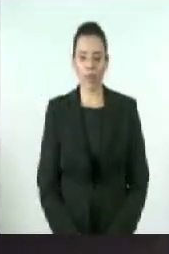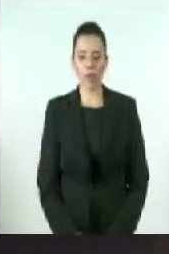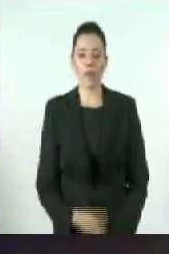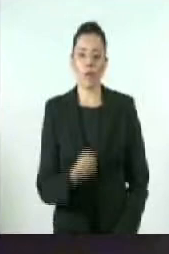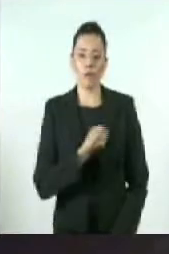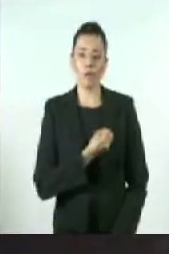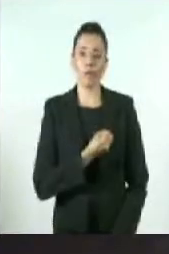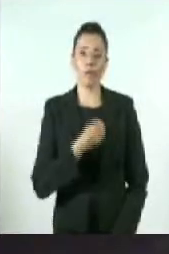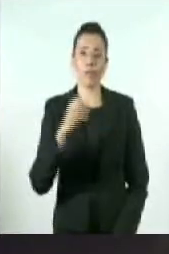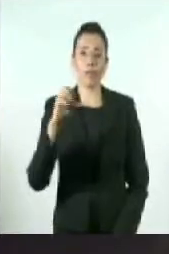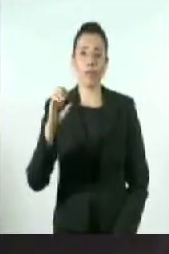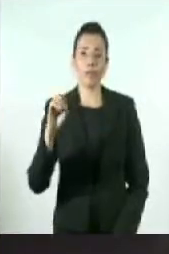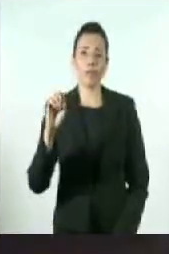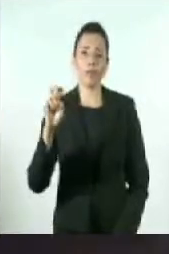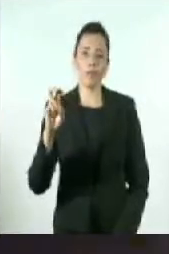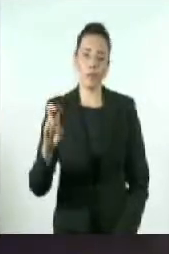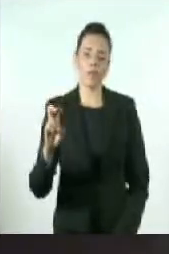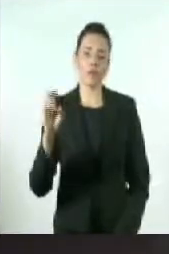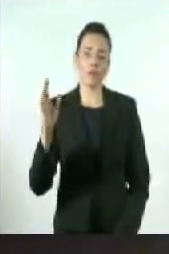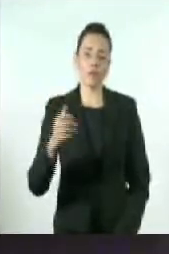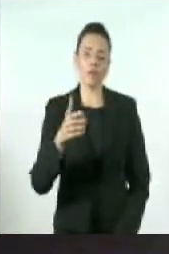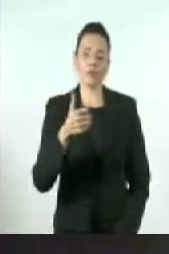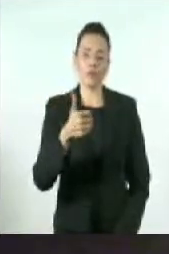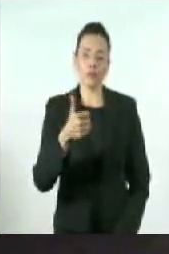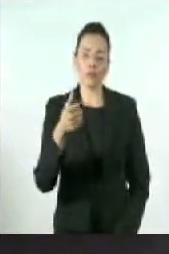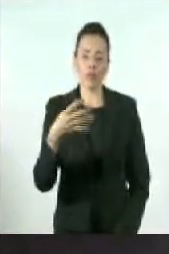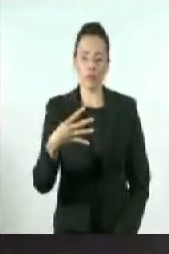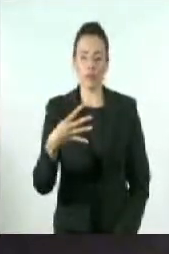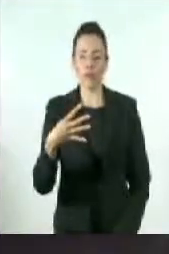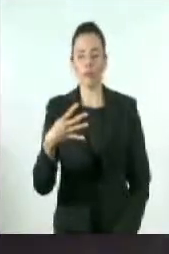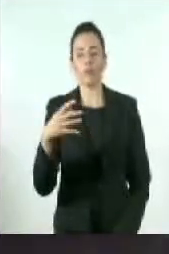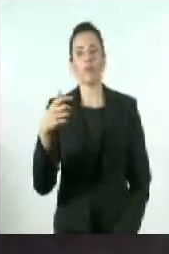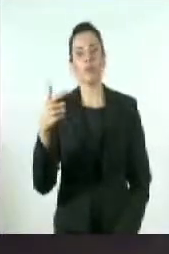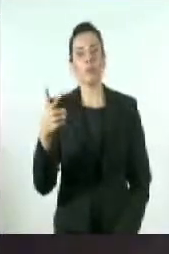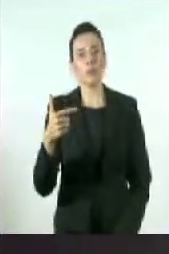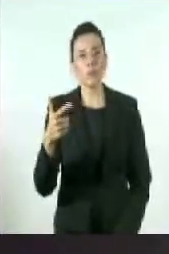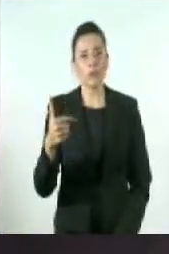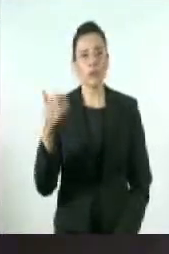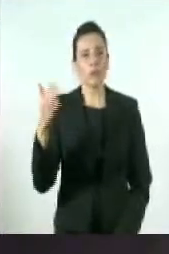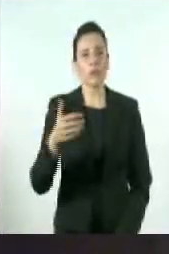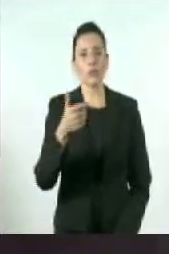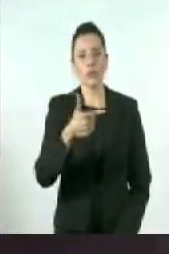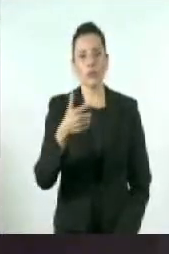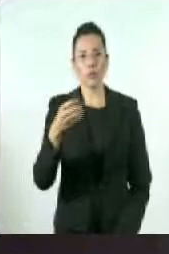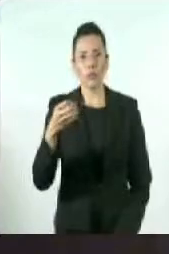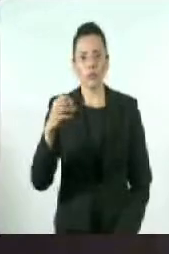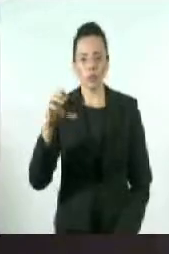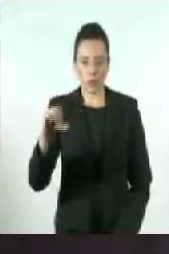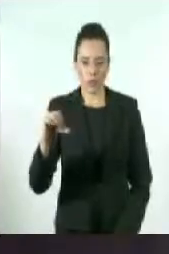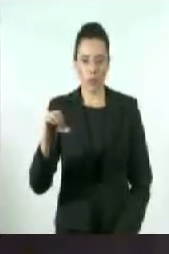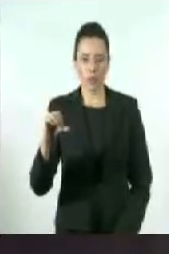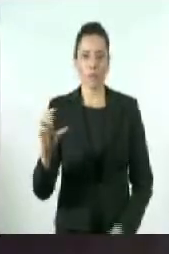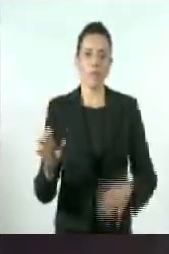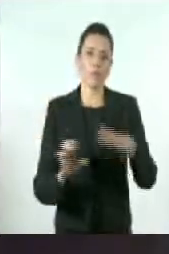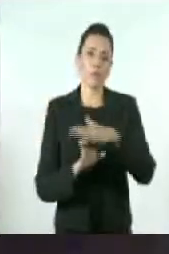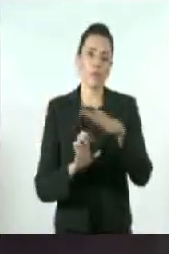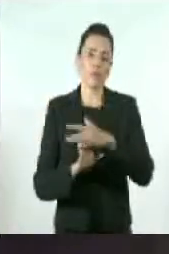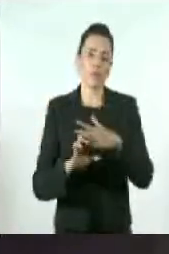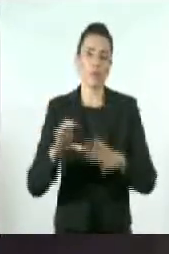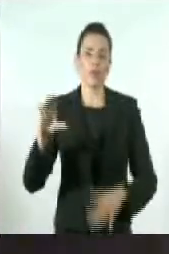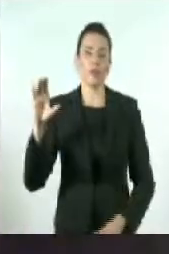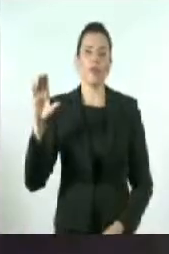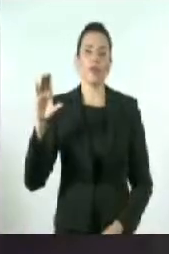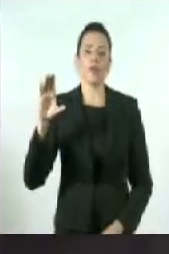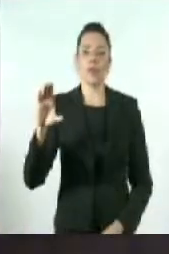e 12/2009, firmado com a empresa MS Informática e Consultoria. Então, deputado